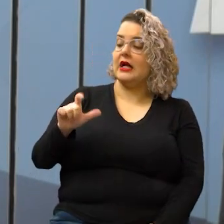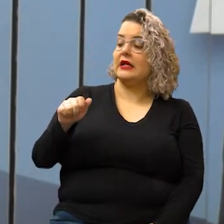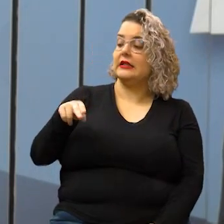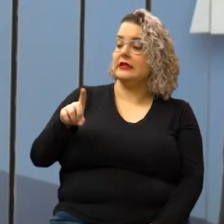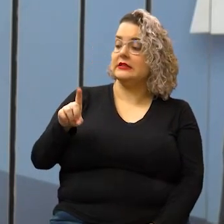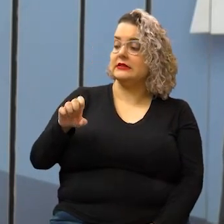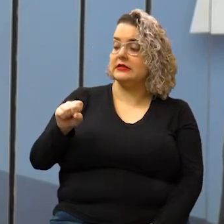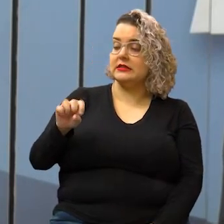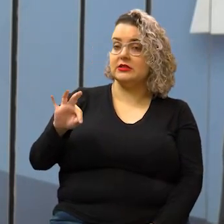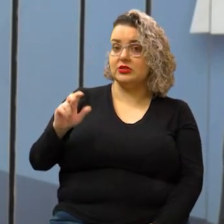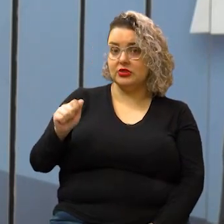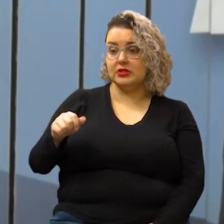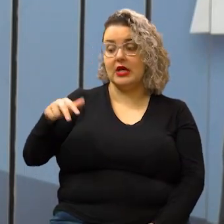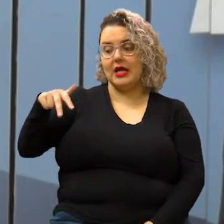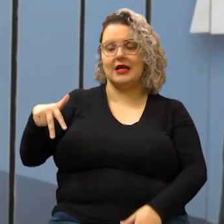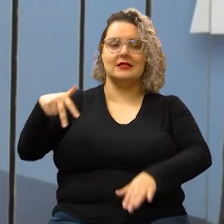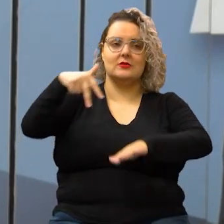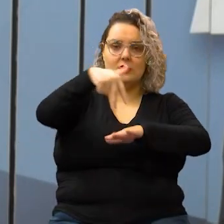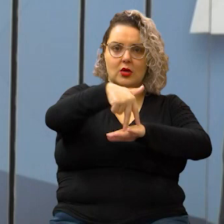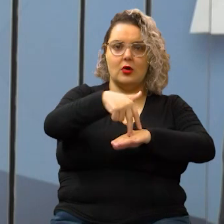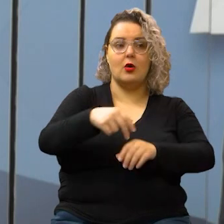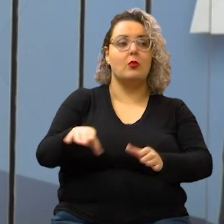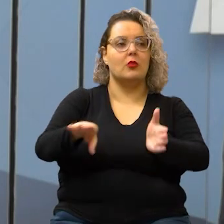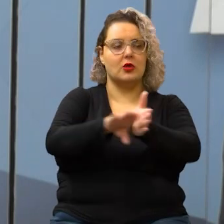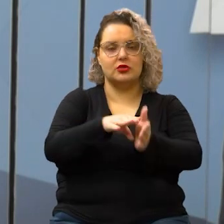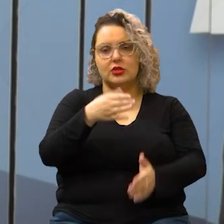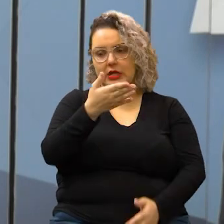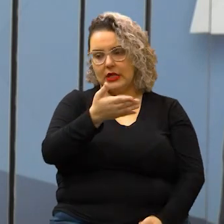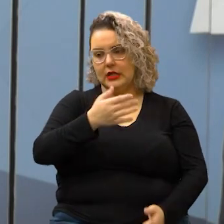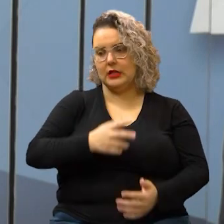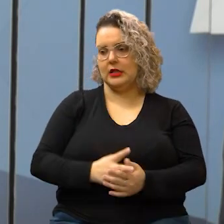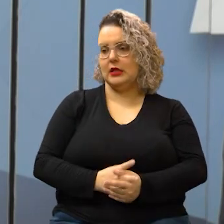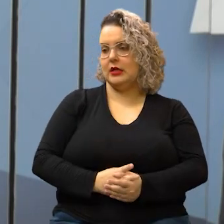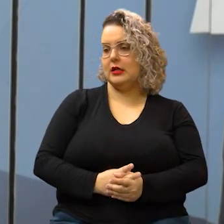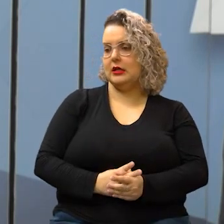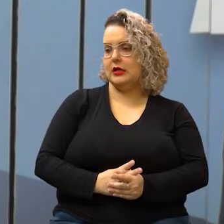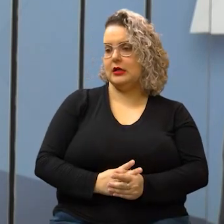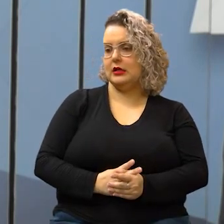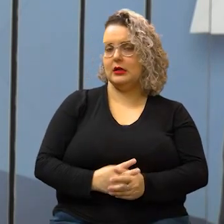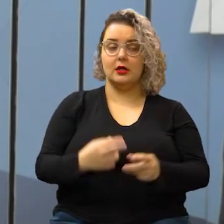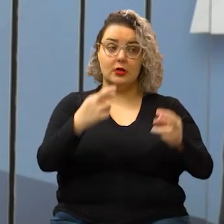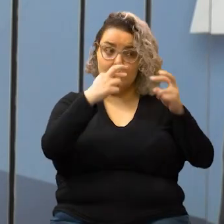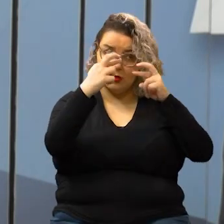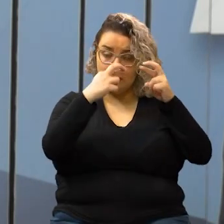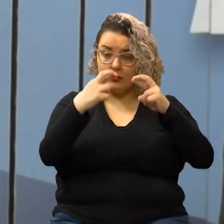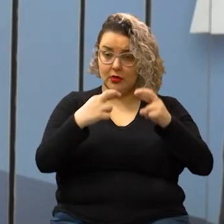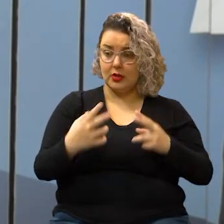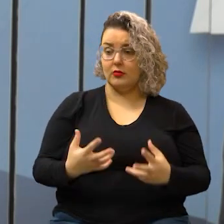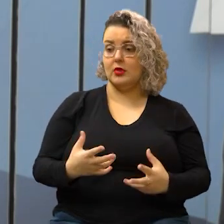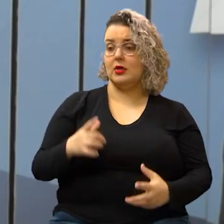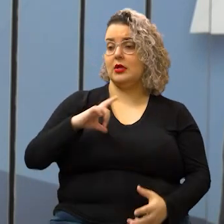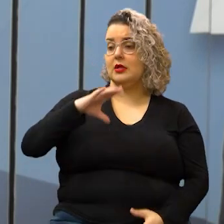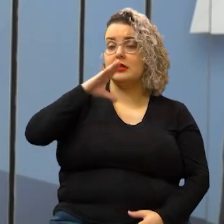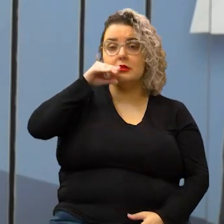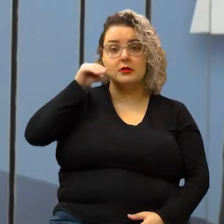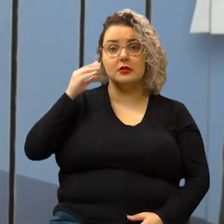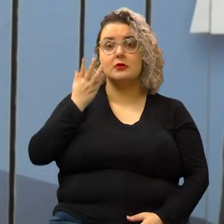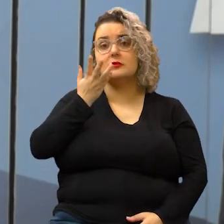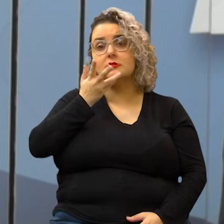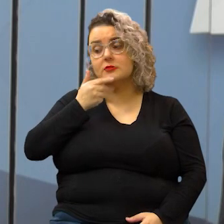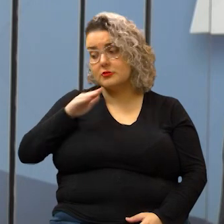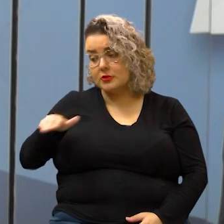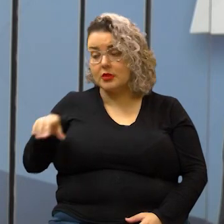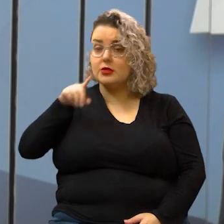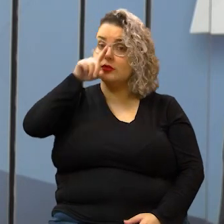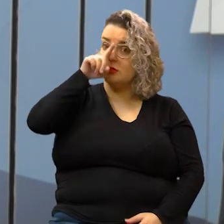o comissariado pode, inclusive, ir lá chegar e verificando que há adolescentes, crianças em situação de